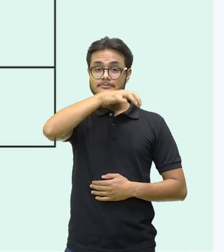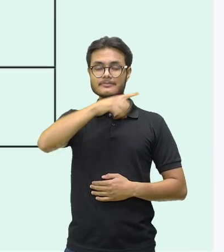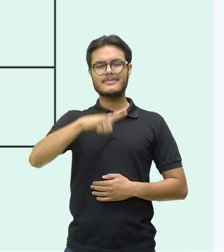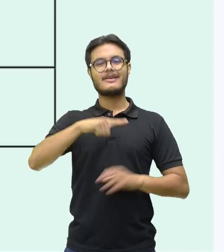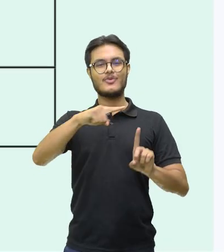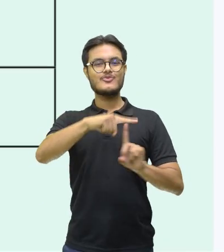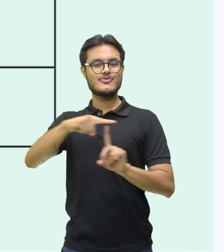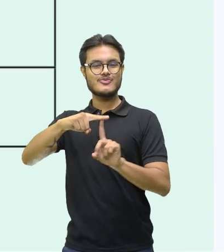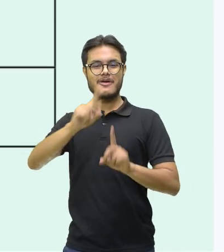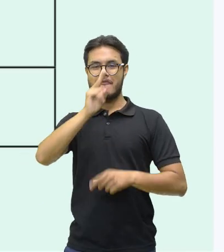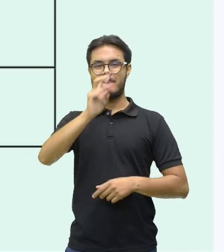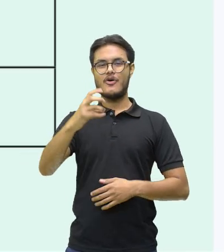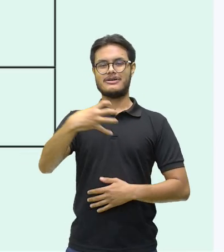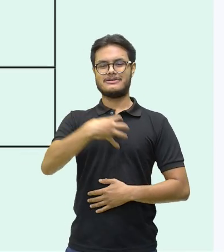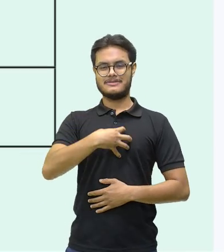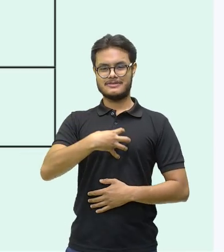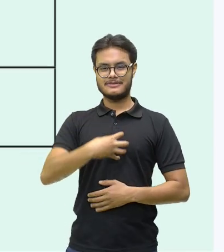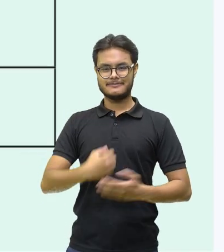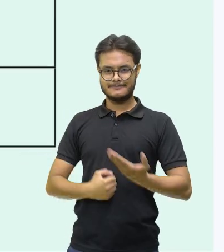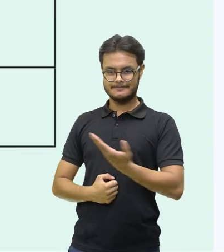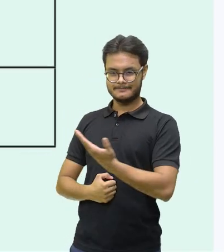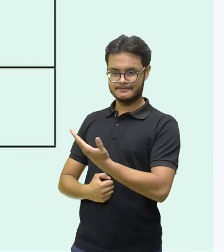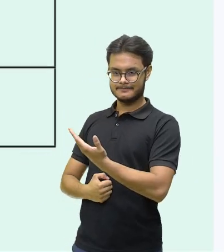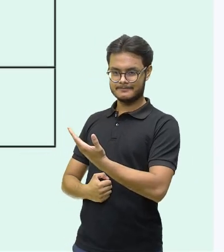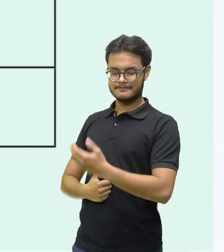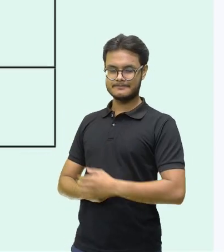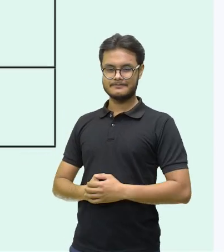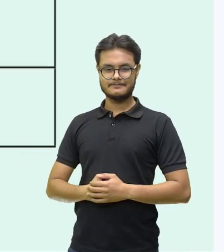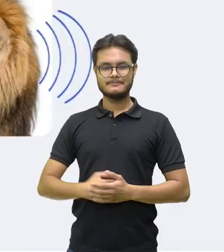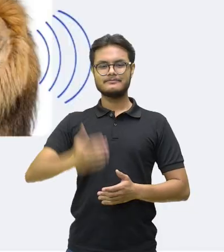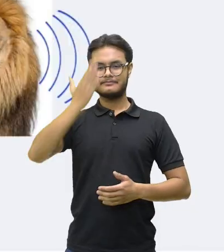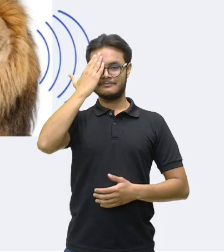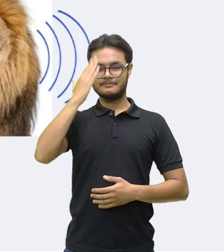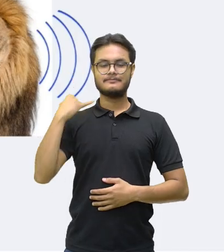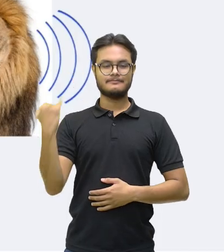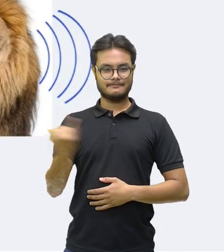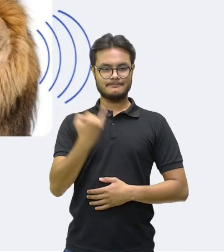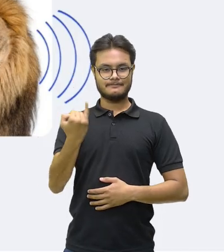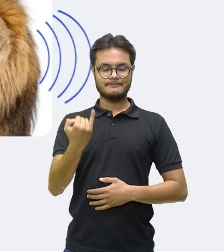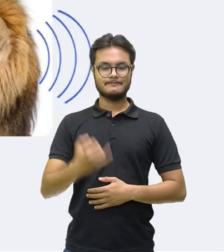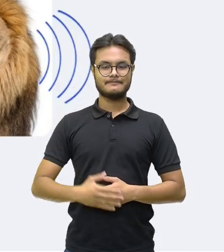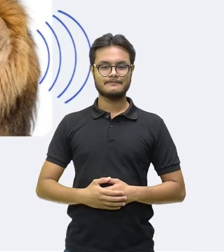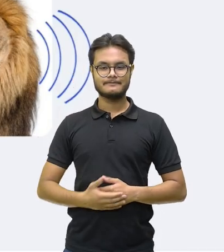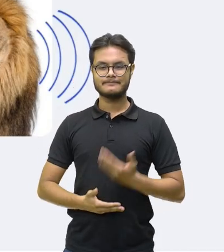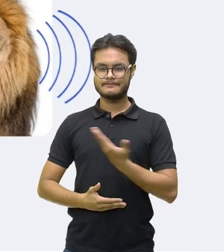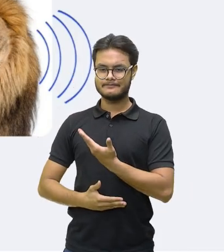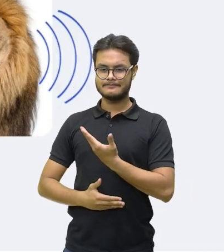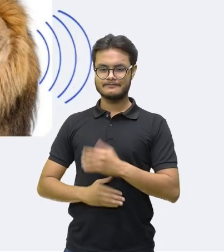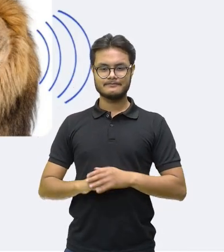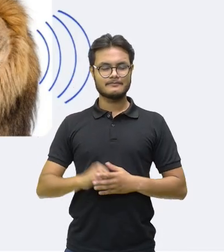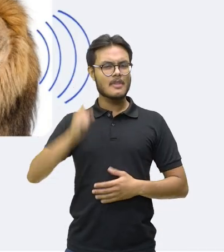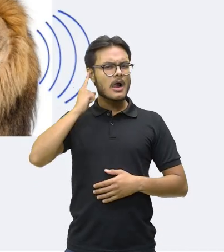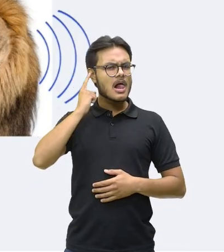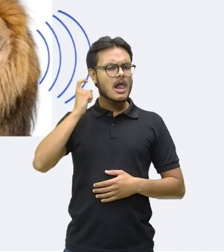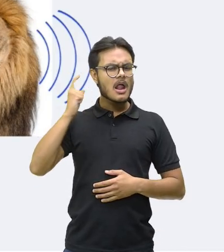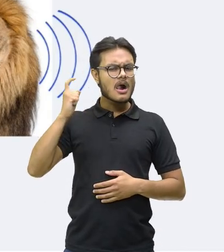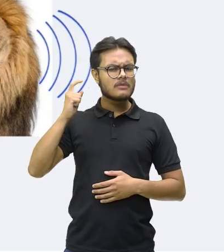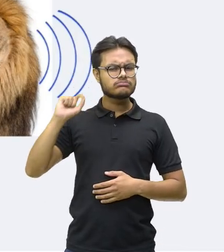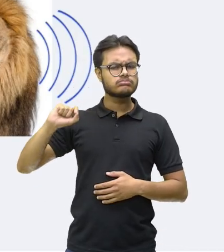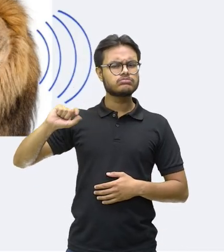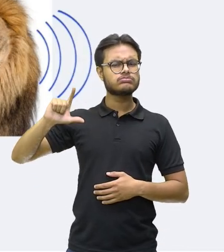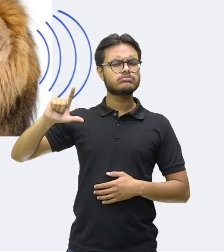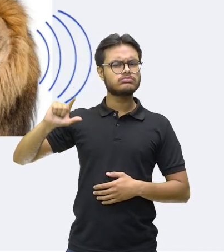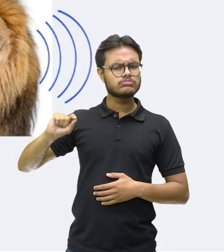os limites inferior e superior para a audição. É importante lembrar isso daí também, tá certo? Outra coisa que você vai ter que lembrar é a altura do